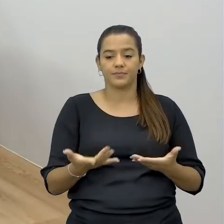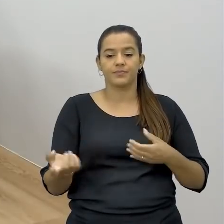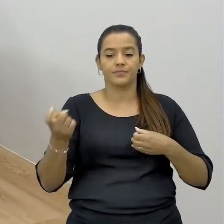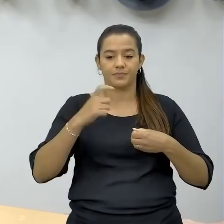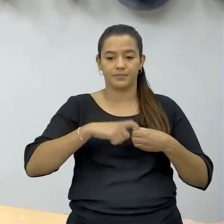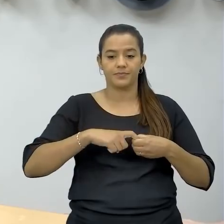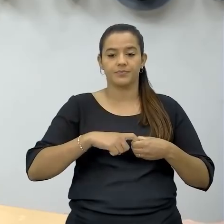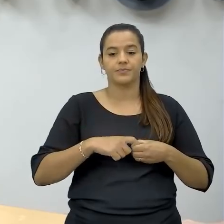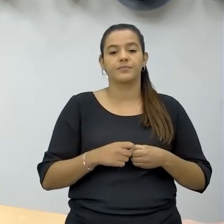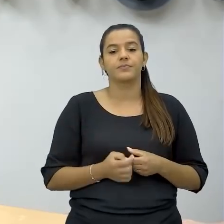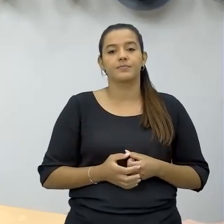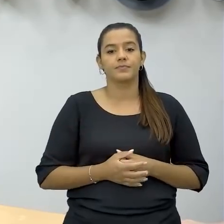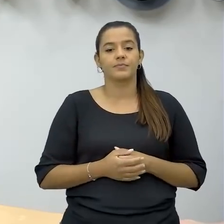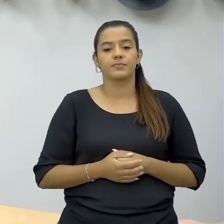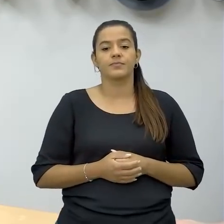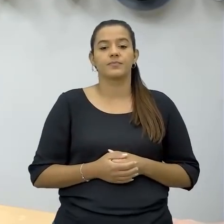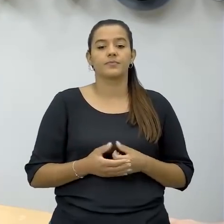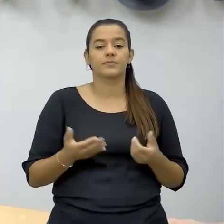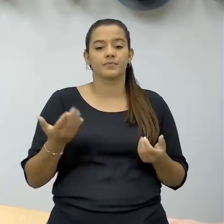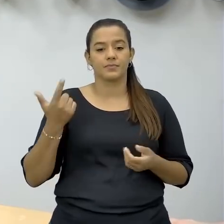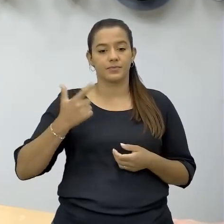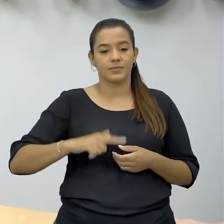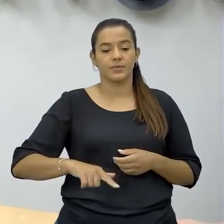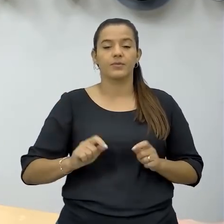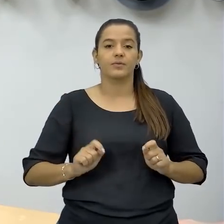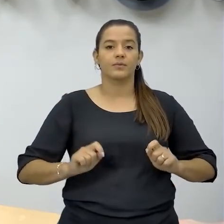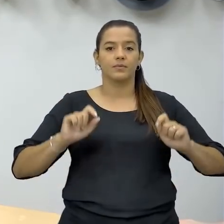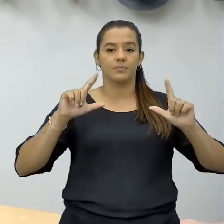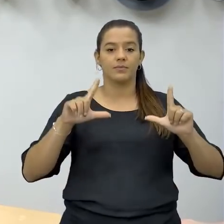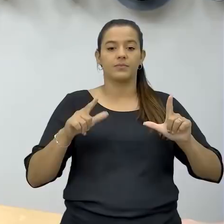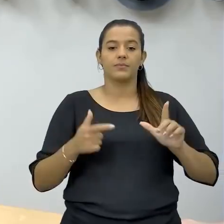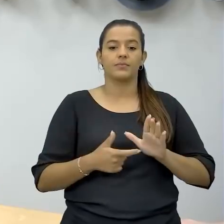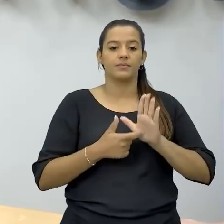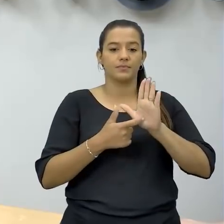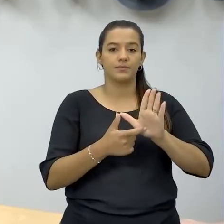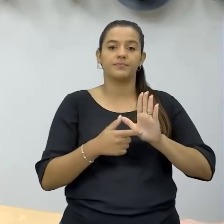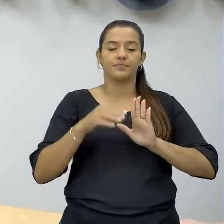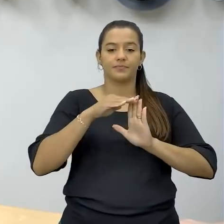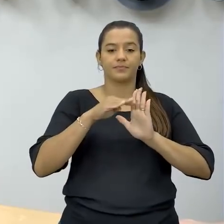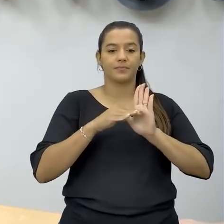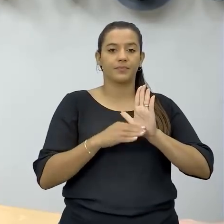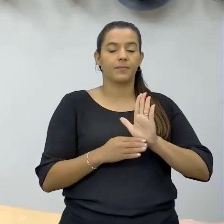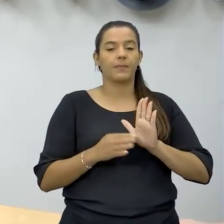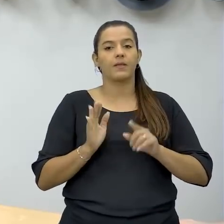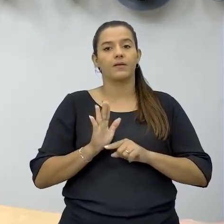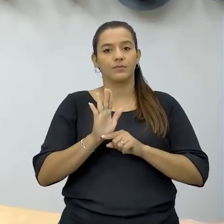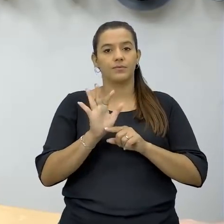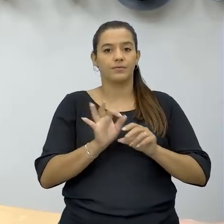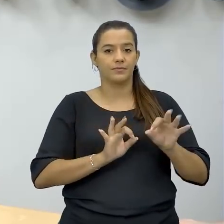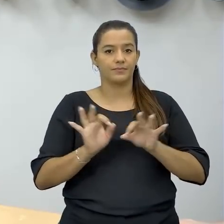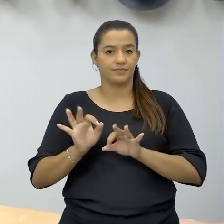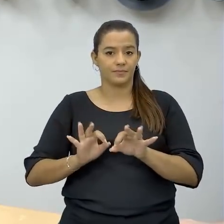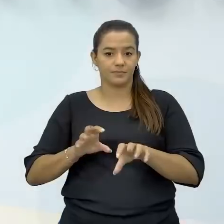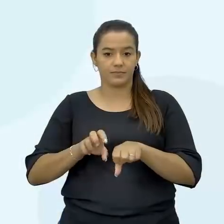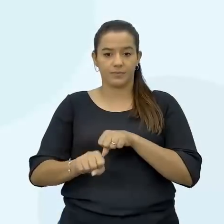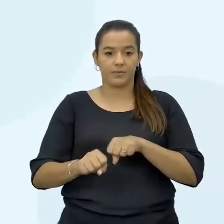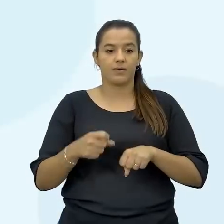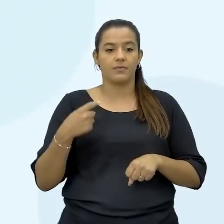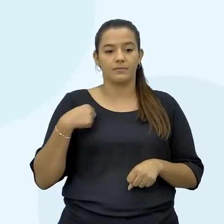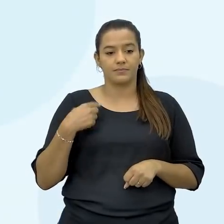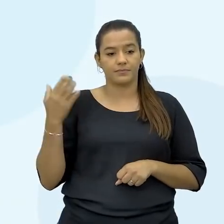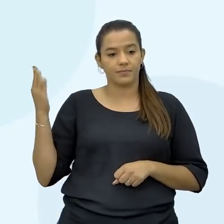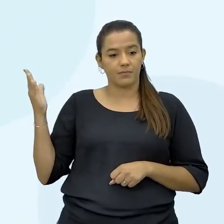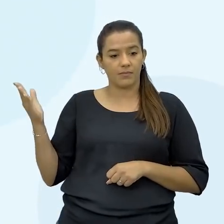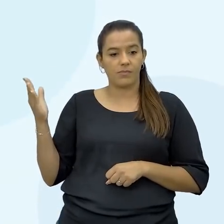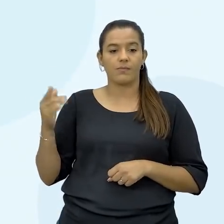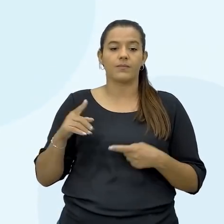Retornamos. Nós iremos aí mais uma vez apresentar os apresentadores e formadores desta formação. Eu sou Marcos